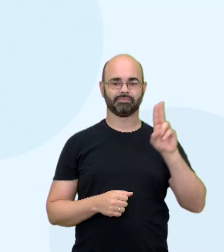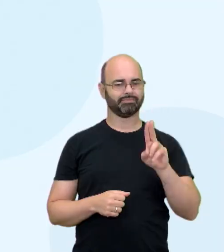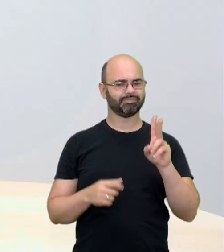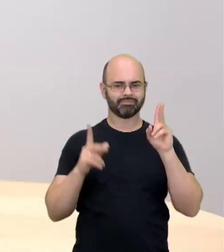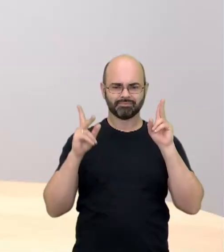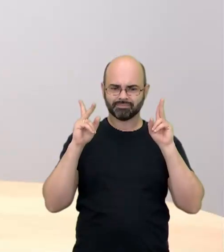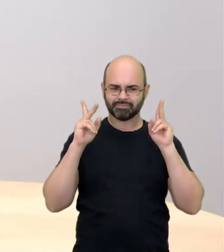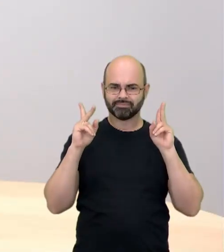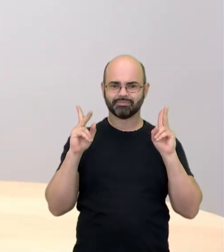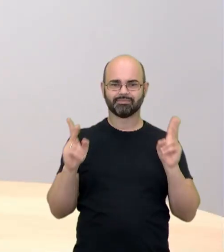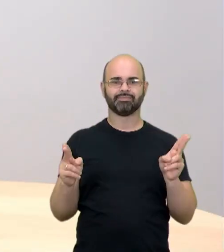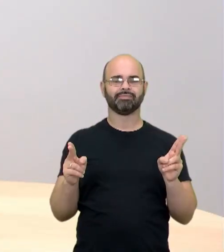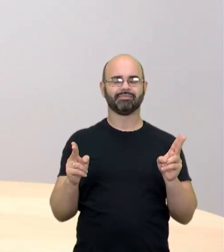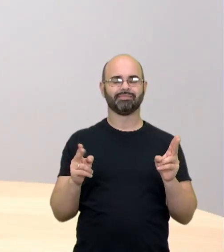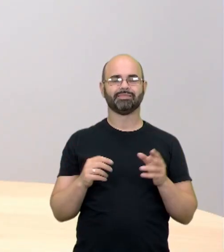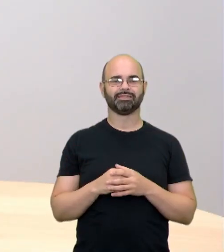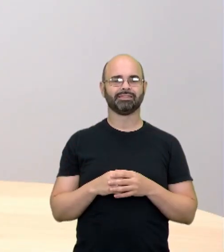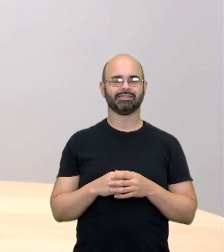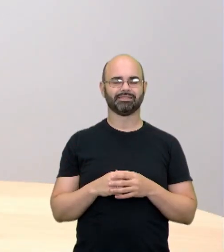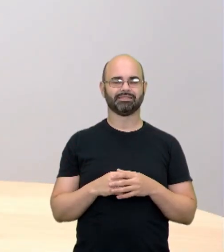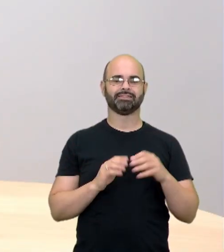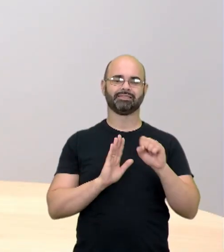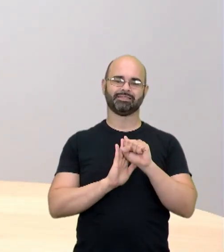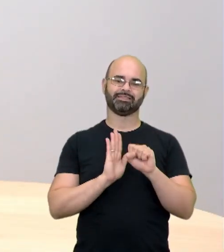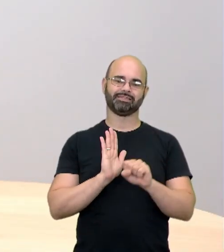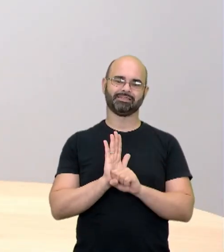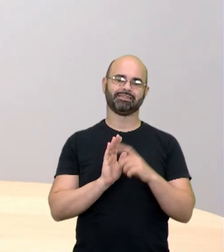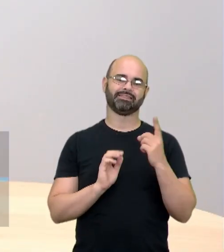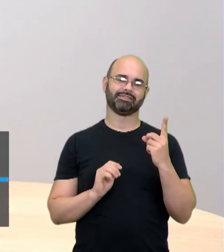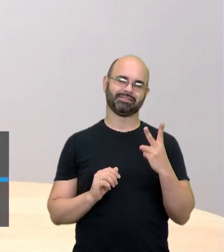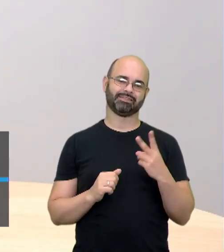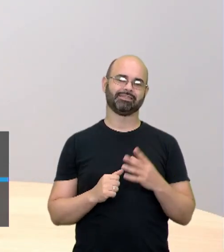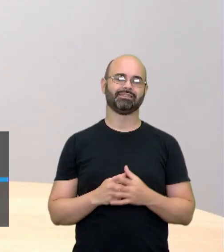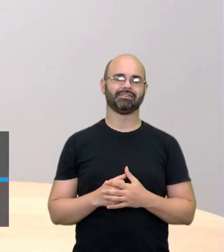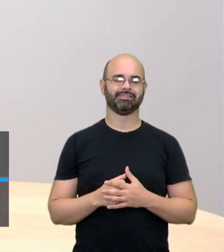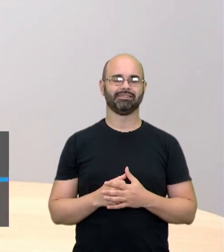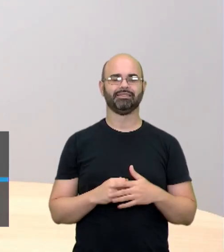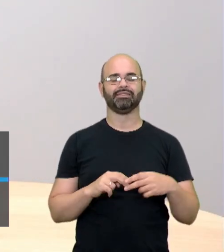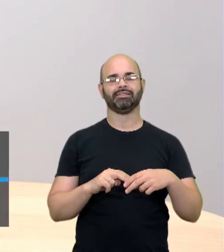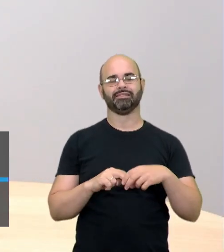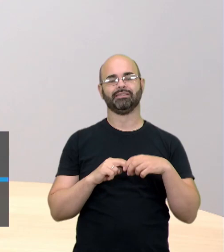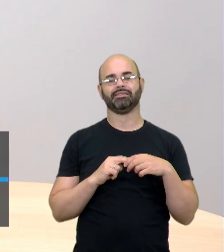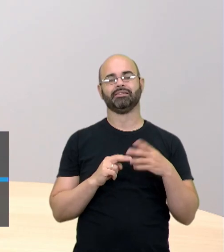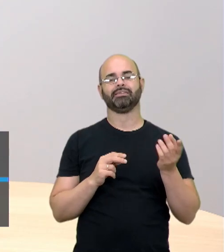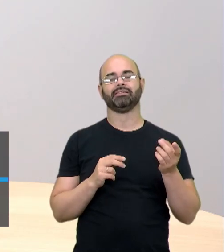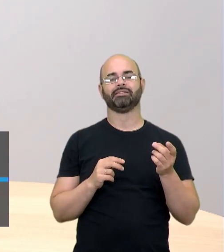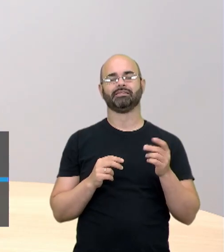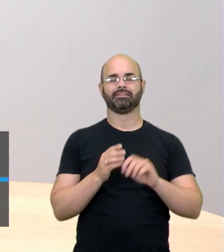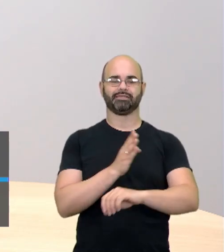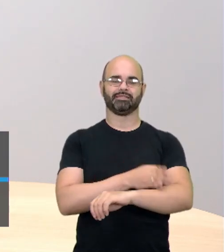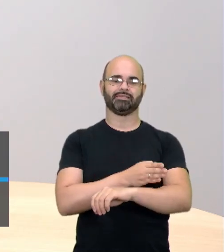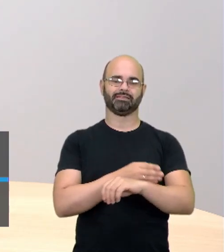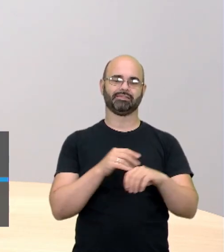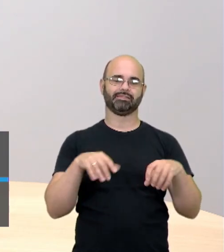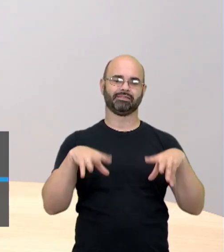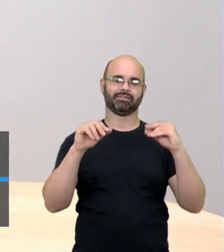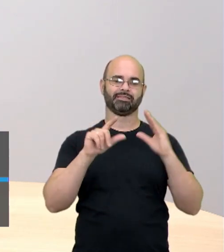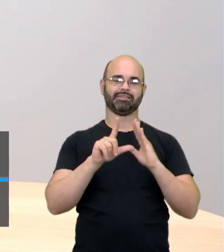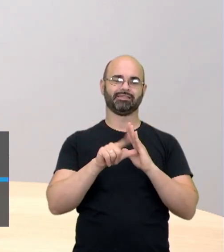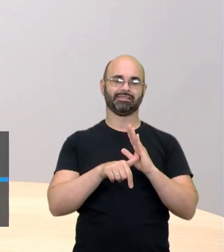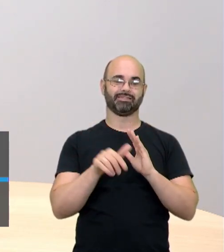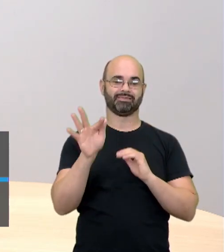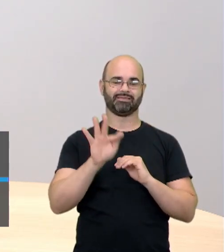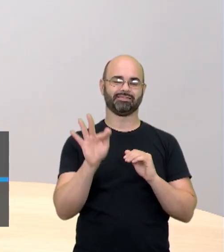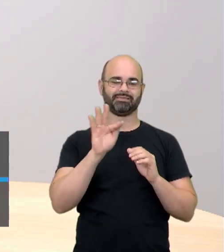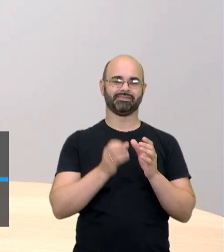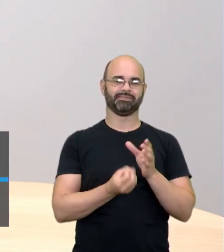igualmente rebuscado, né, do século XII. Portanto, finalzinho da Idade Média, aí aparecem as primeiras